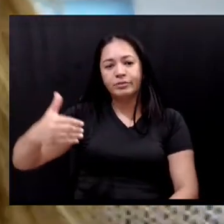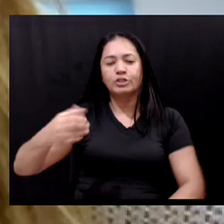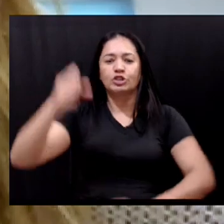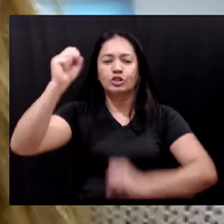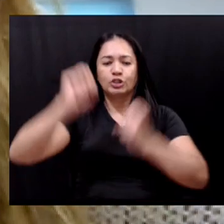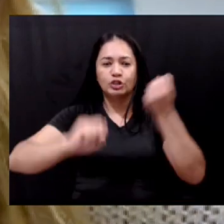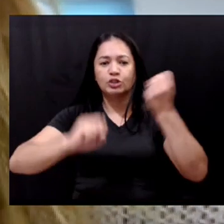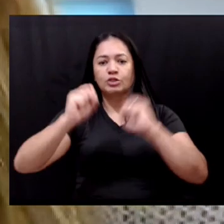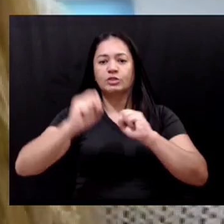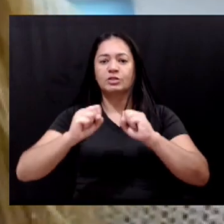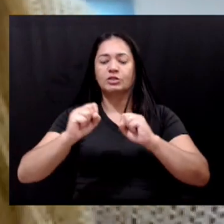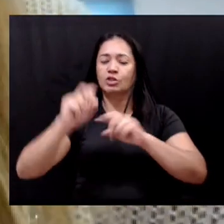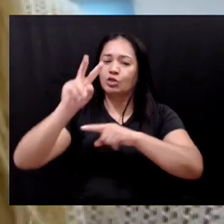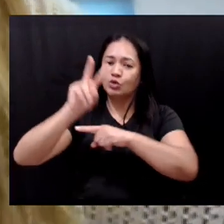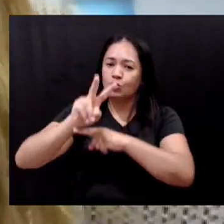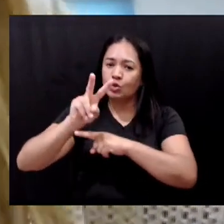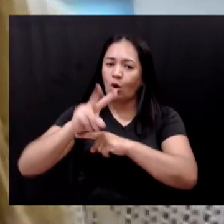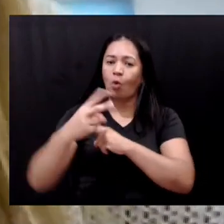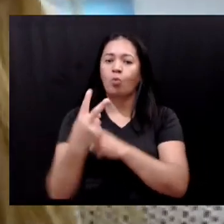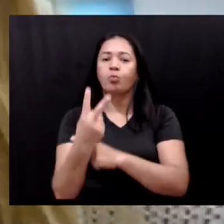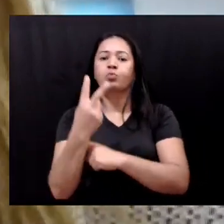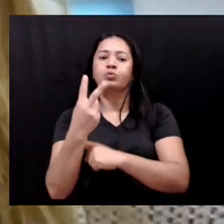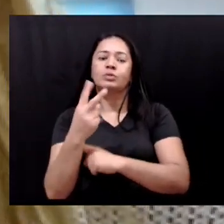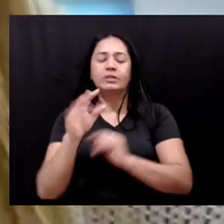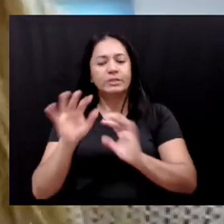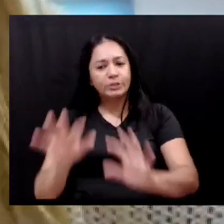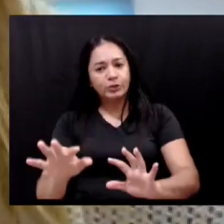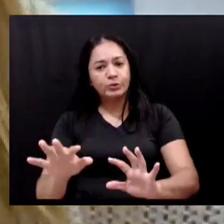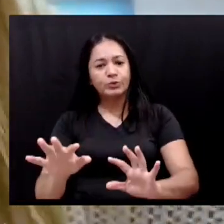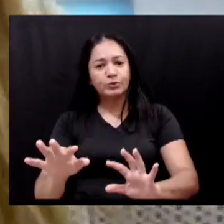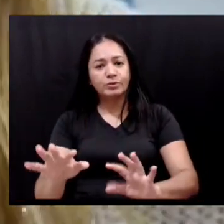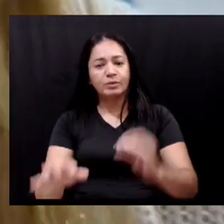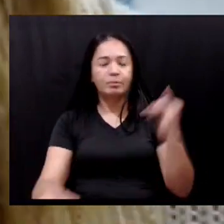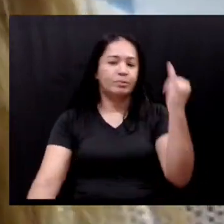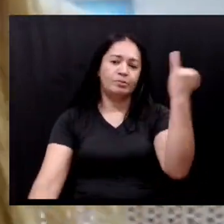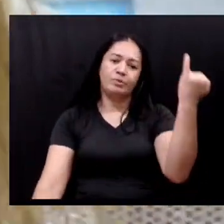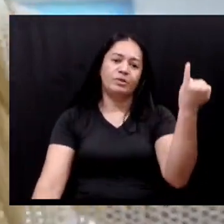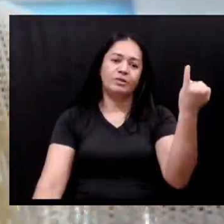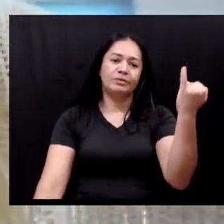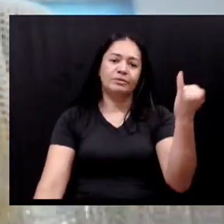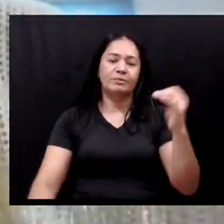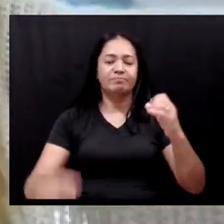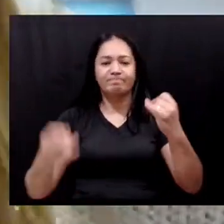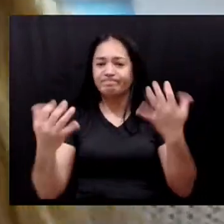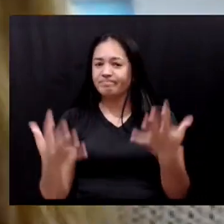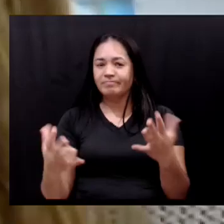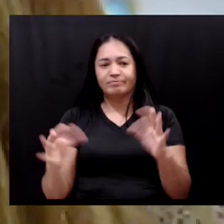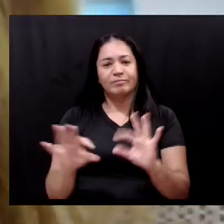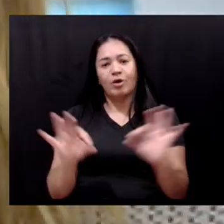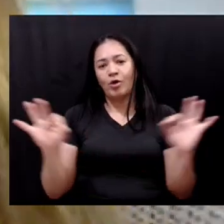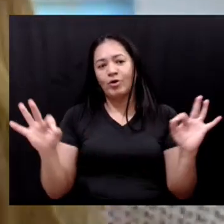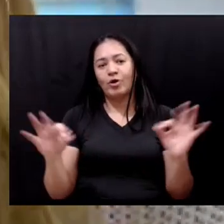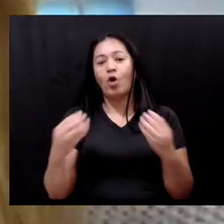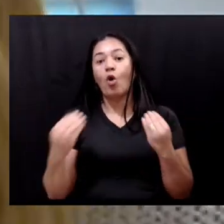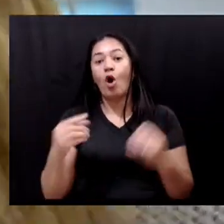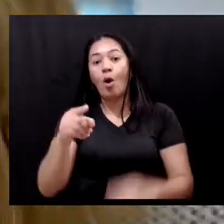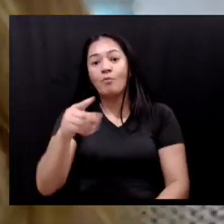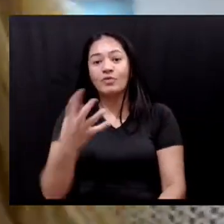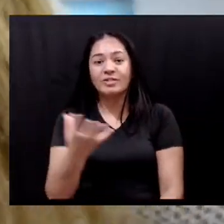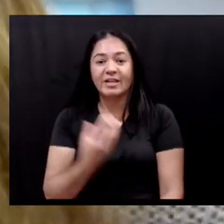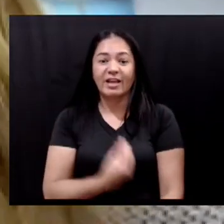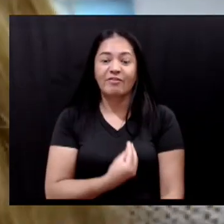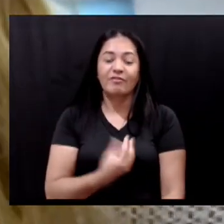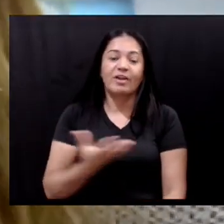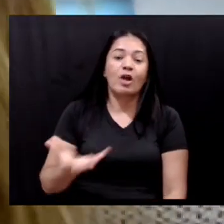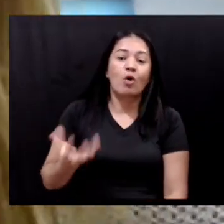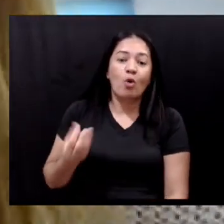autocuidado. Isso é fundamental, é determinante, né? Como você quer viver, de que forma você quer viver e até quando